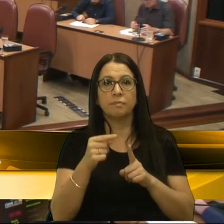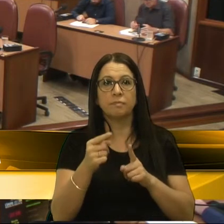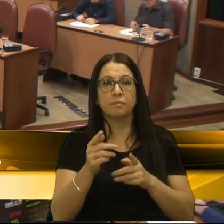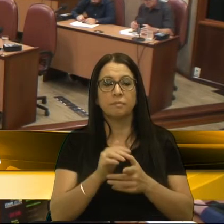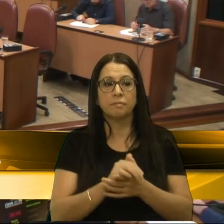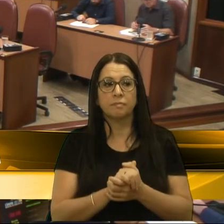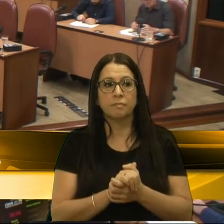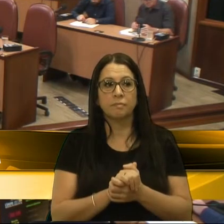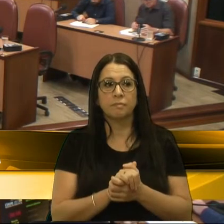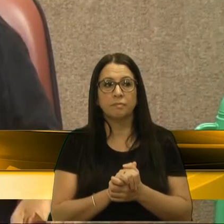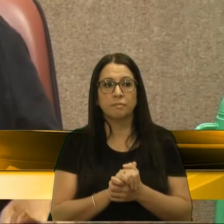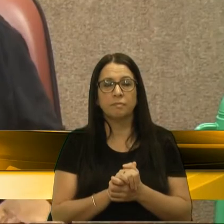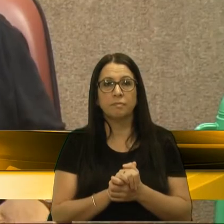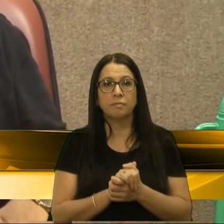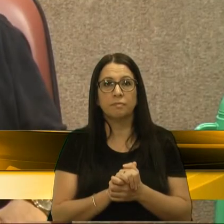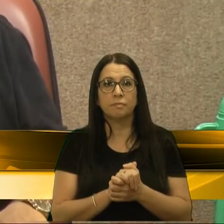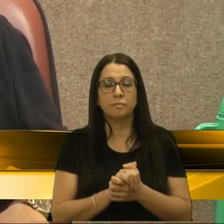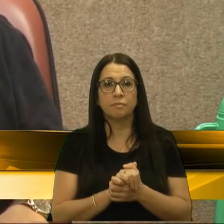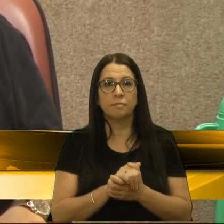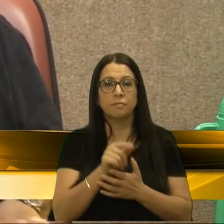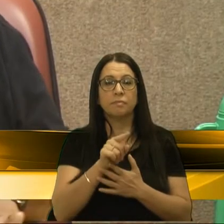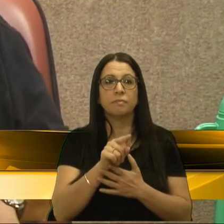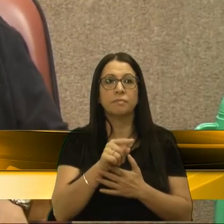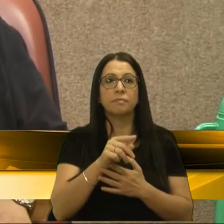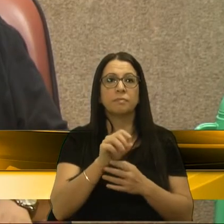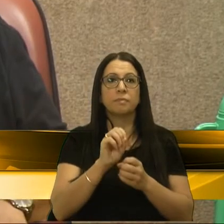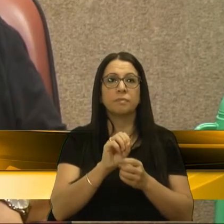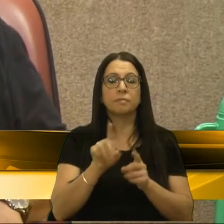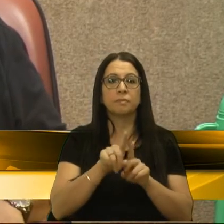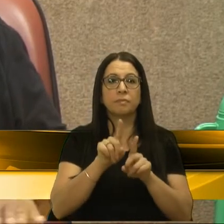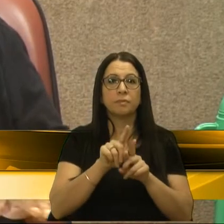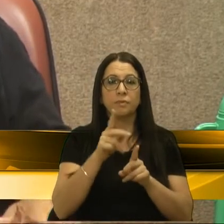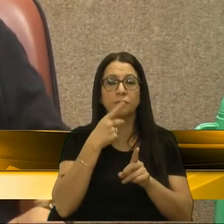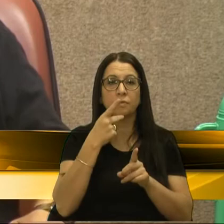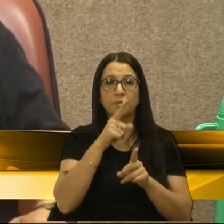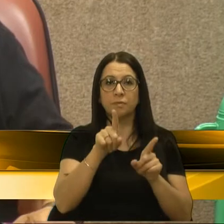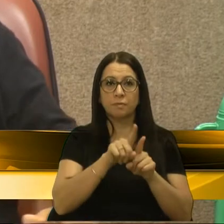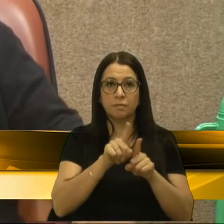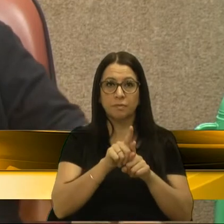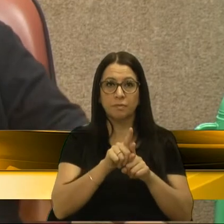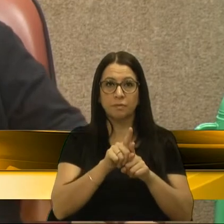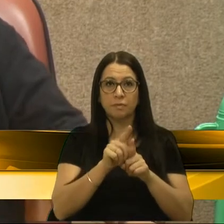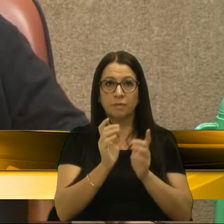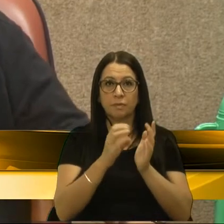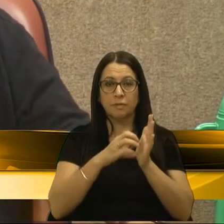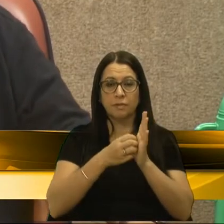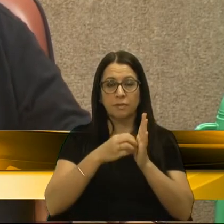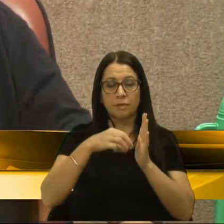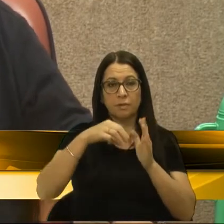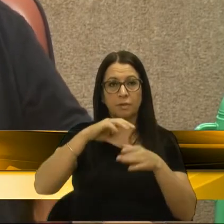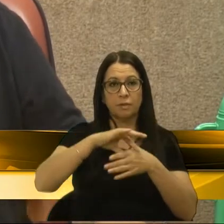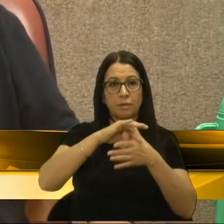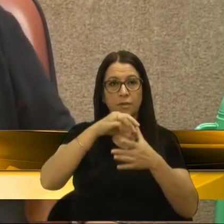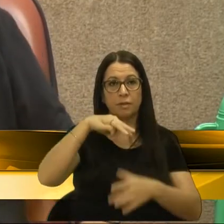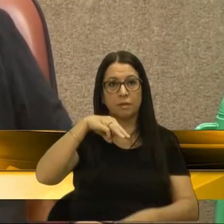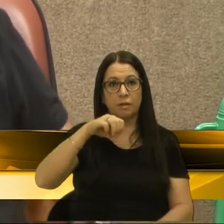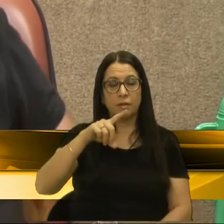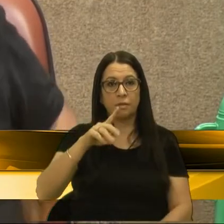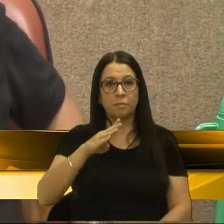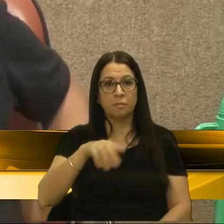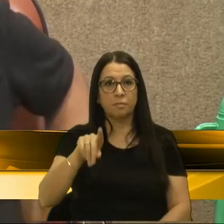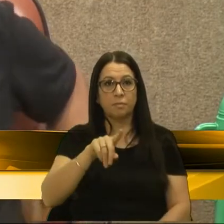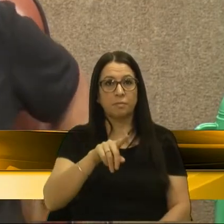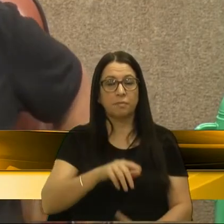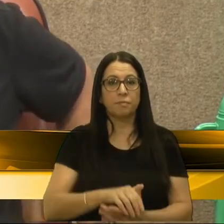gente não conseguiu conversar. Mas mandei uma mensagem a ela. Como o senhor fala, também em nome da bancada do MDB, né, do